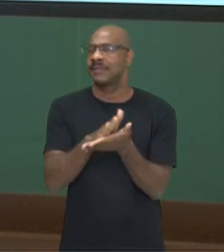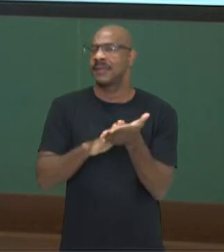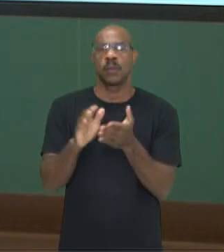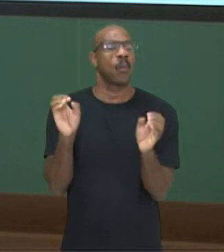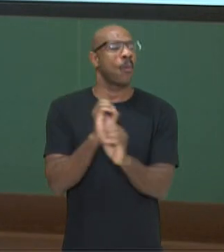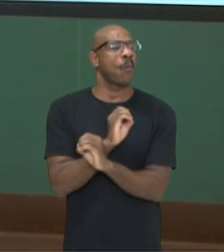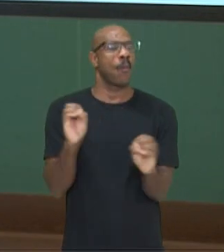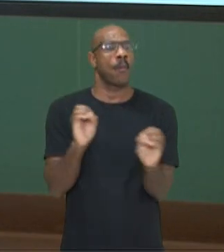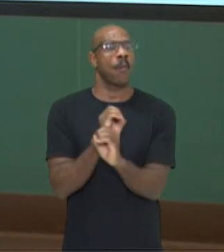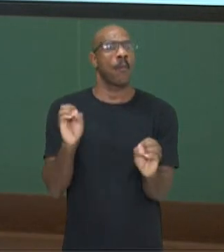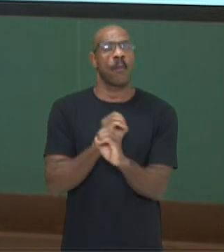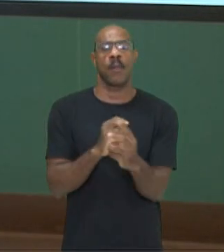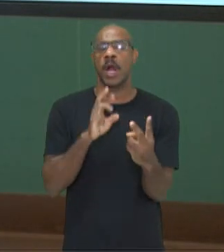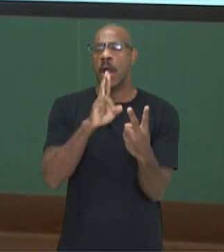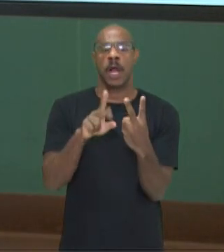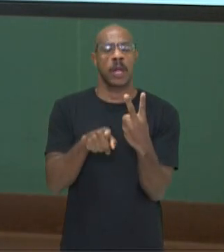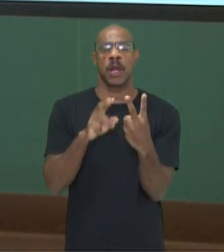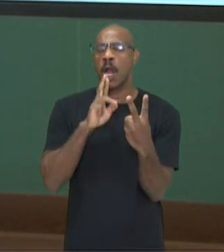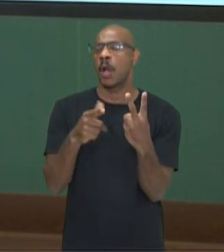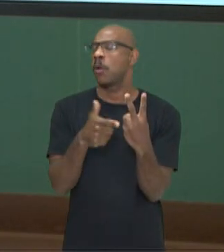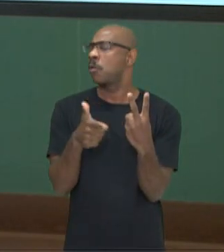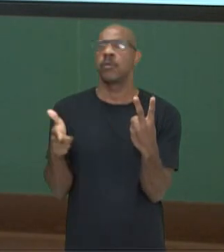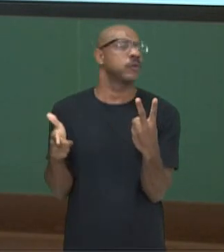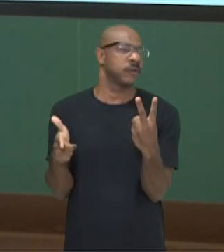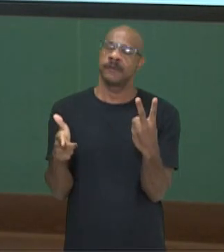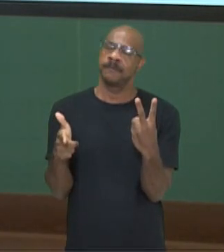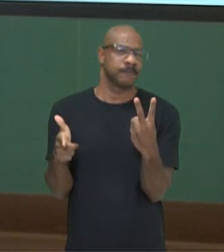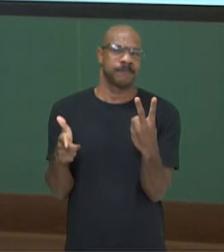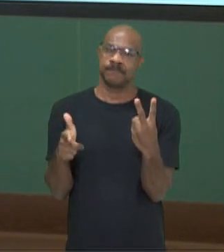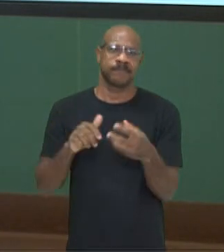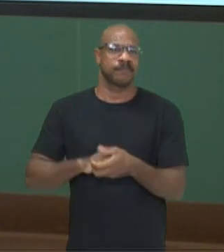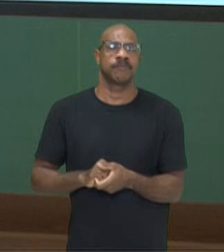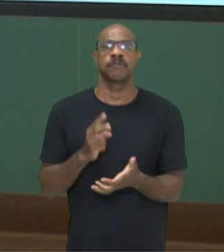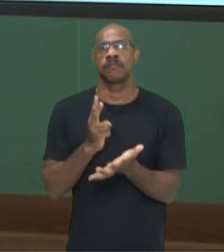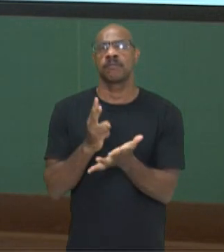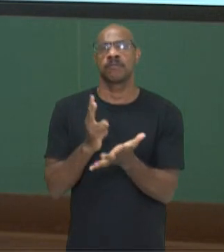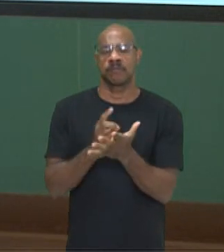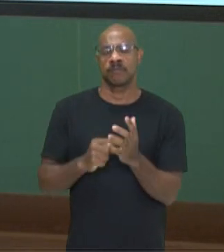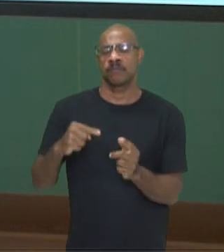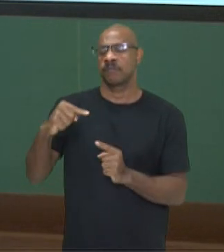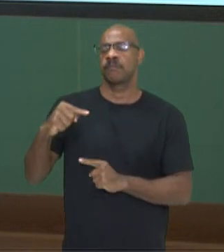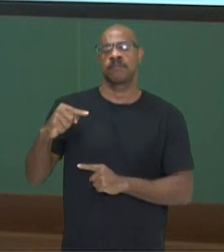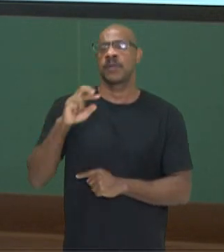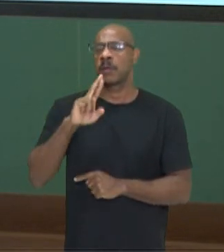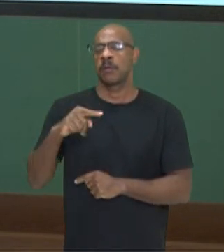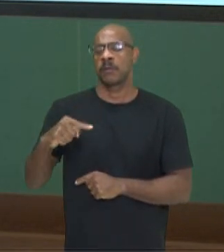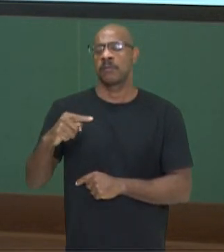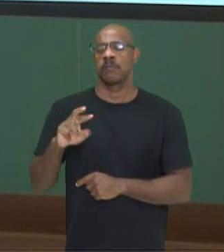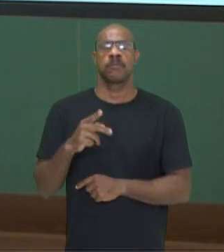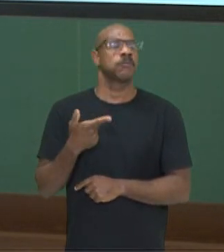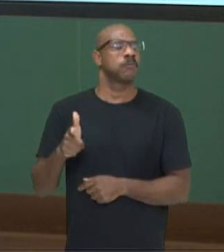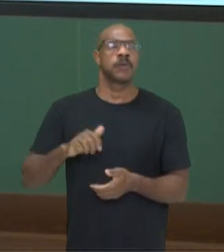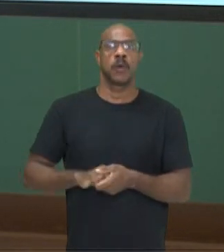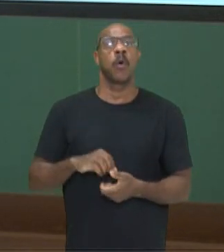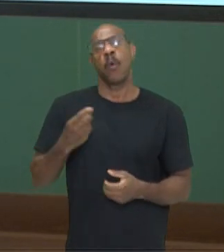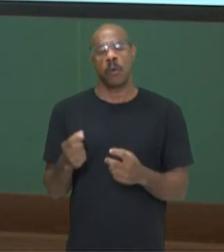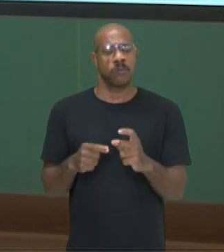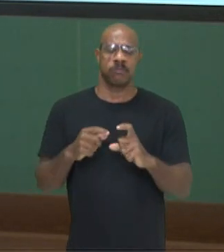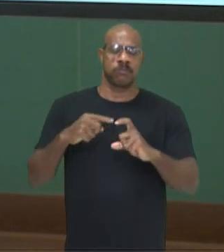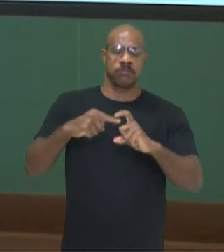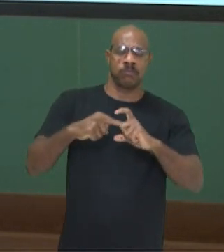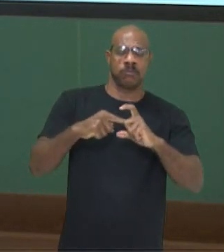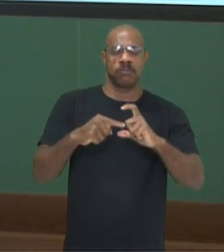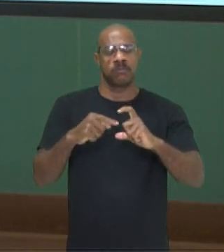que tenha um número que multiplicado por ele mesmo continue dando um valor negativo. Ou que elevado